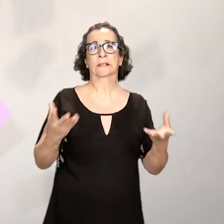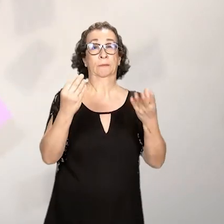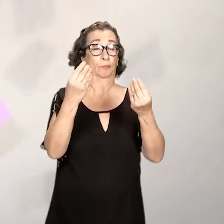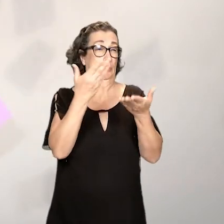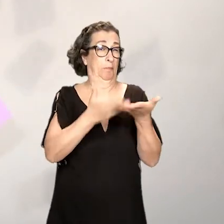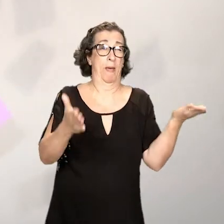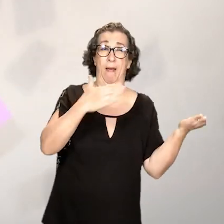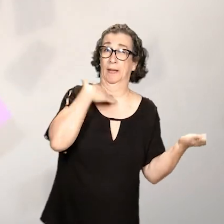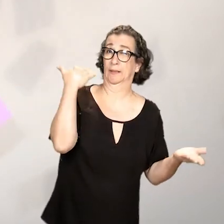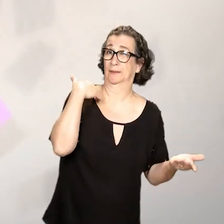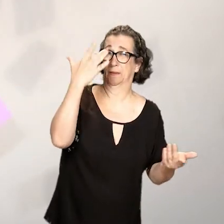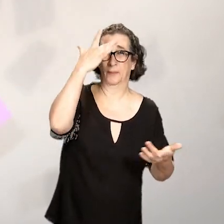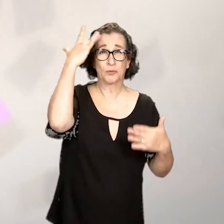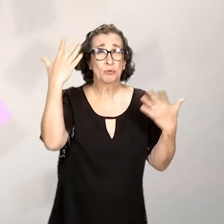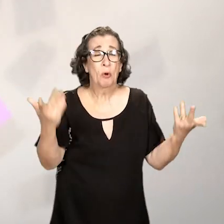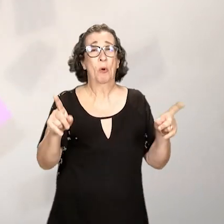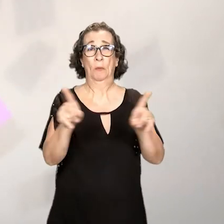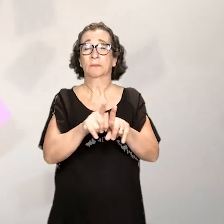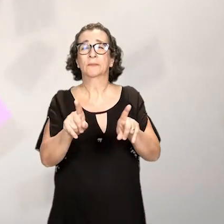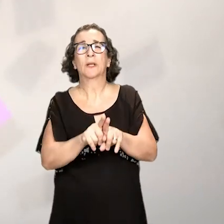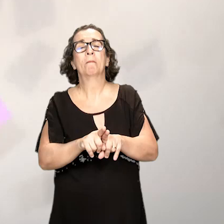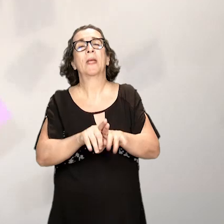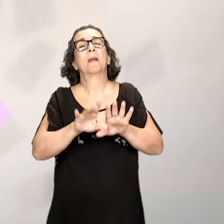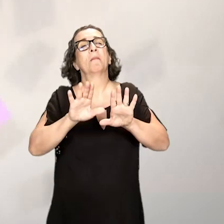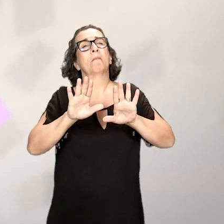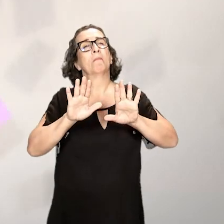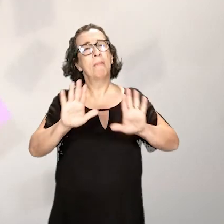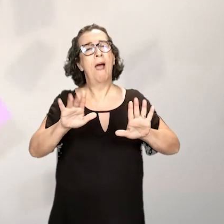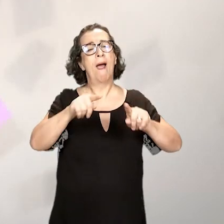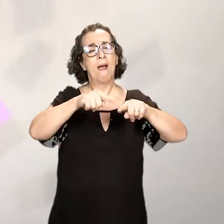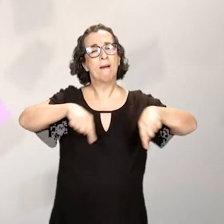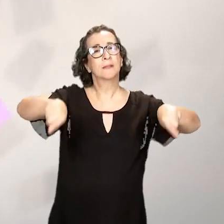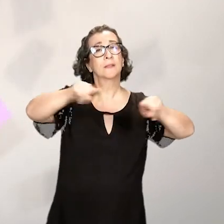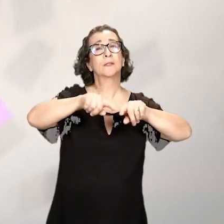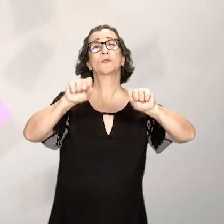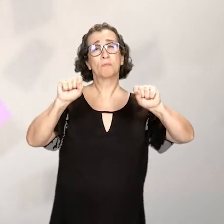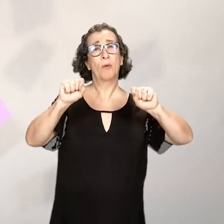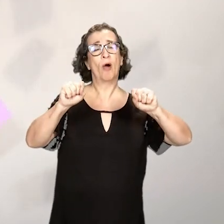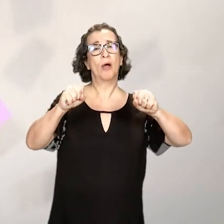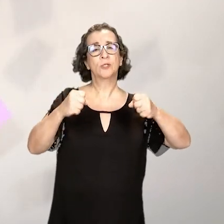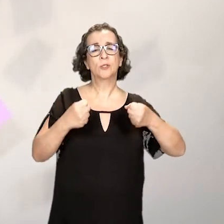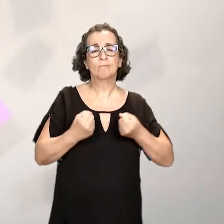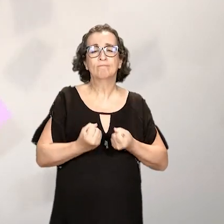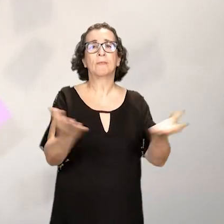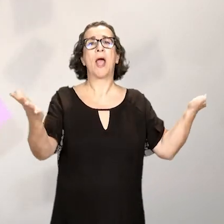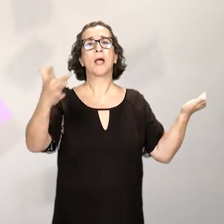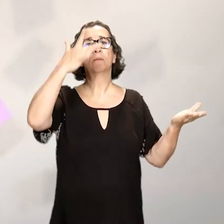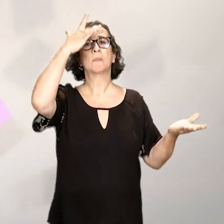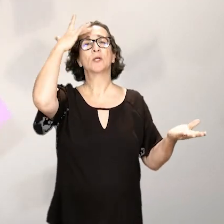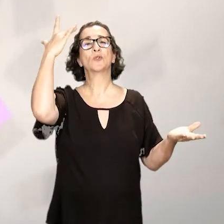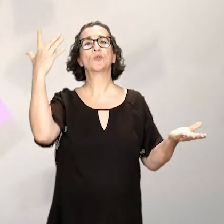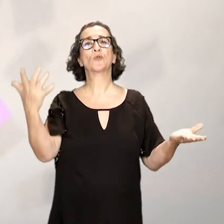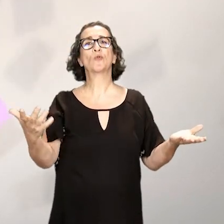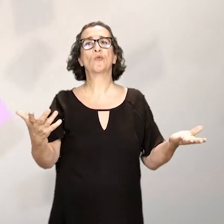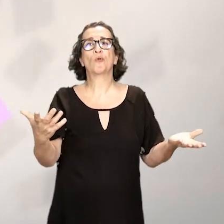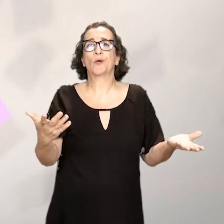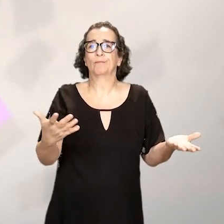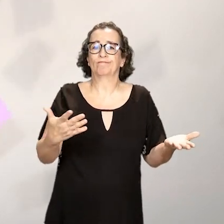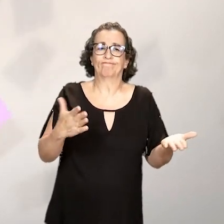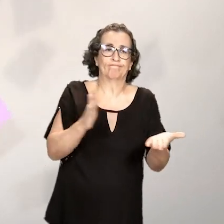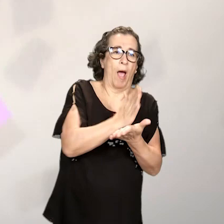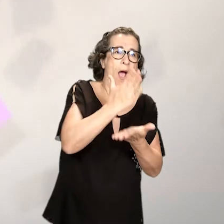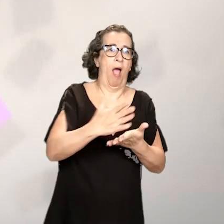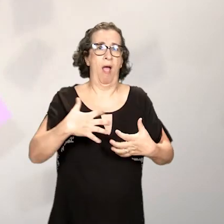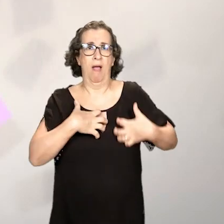muitas perdas mas é essa esses essas questões podem produzir nas pessoas um sentimento de medo